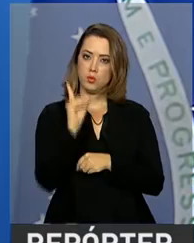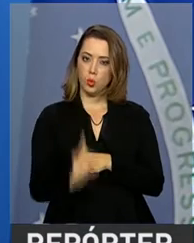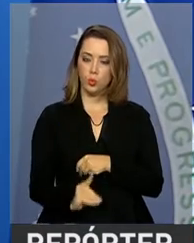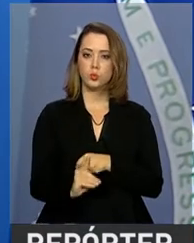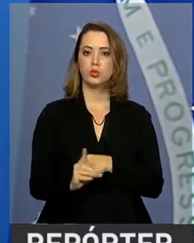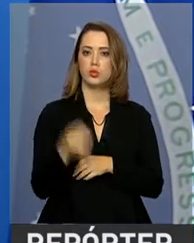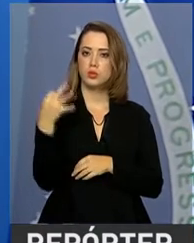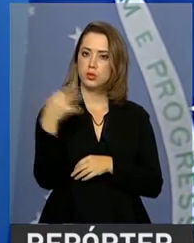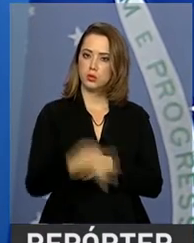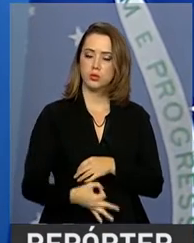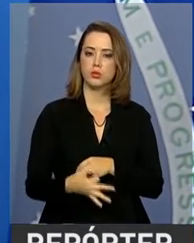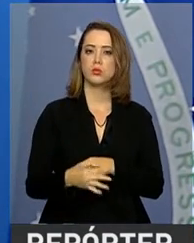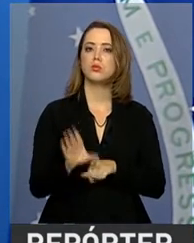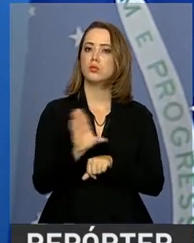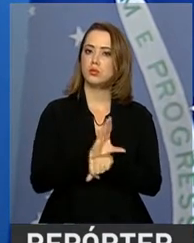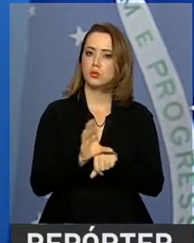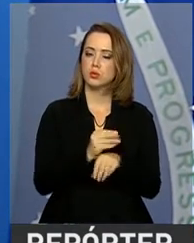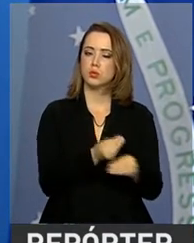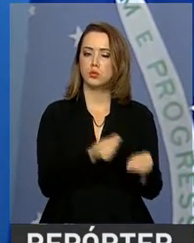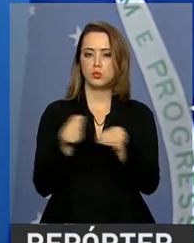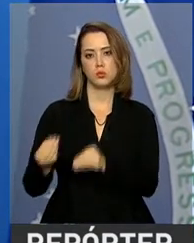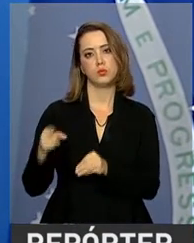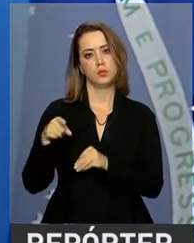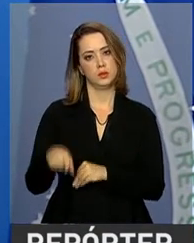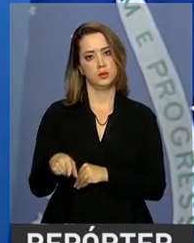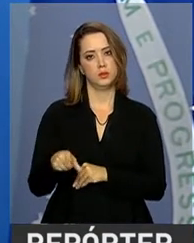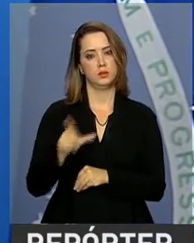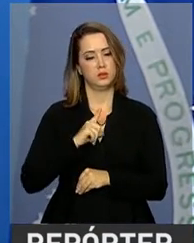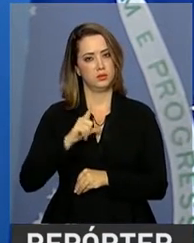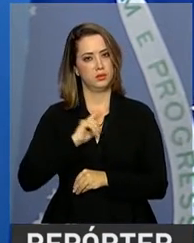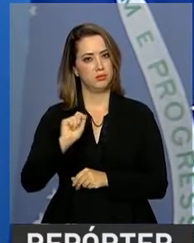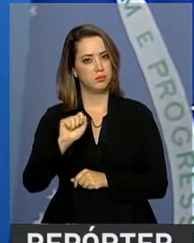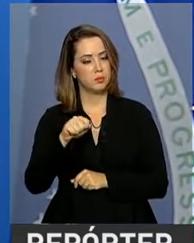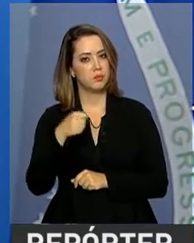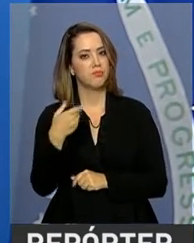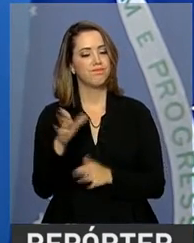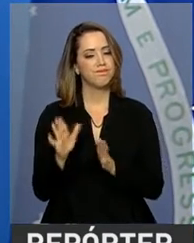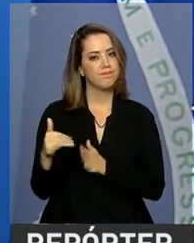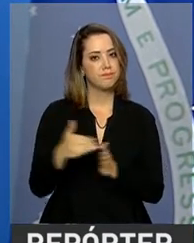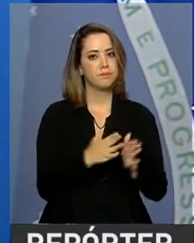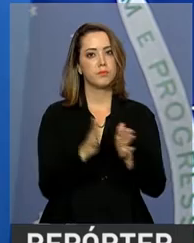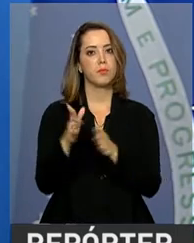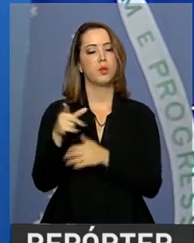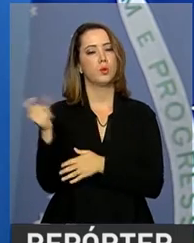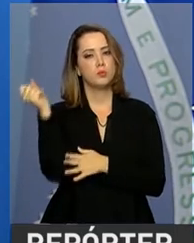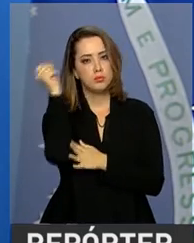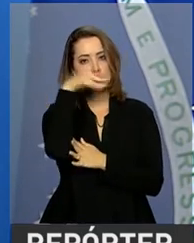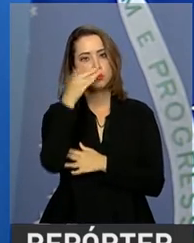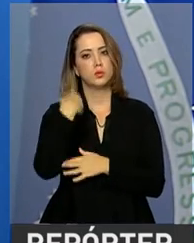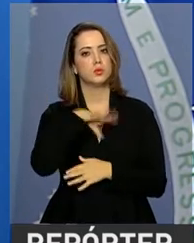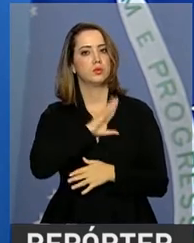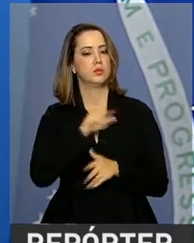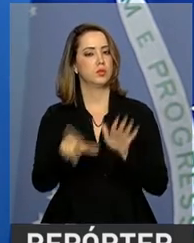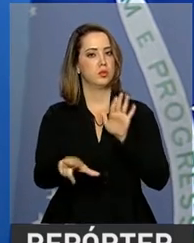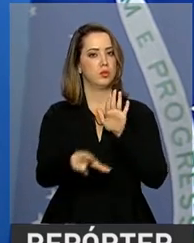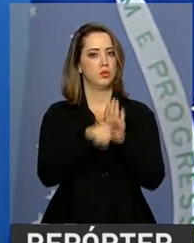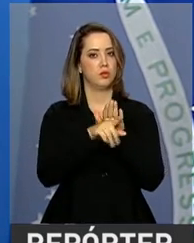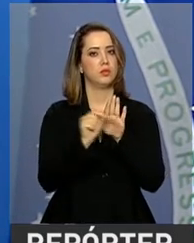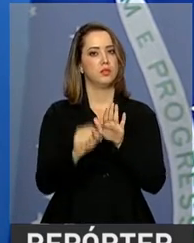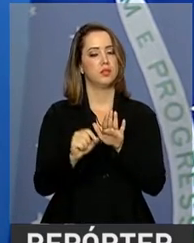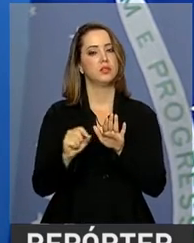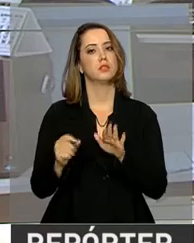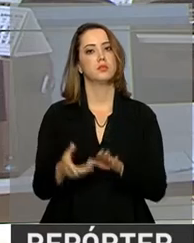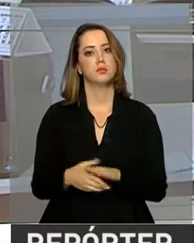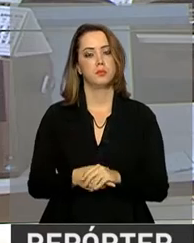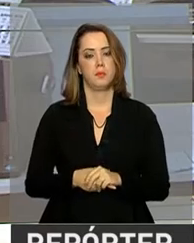seus direitos e prerrogativas, eis aí o delicado caminho por que trafega a nova lei do mandado de